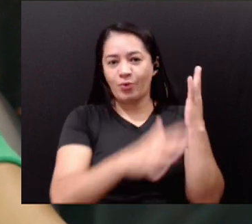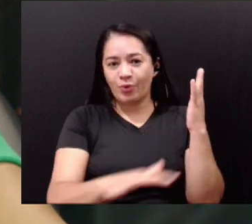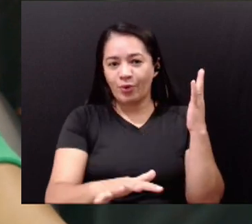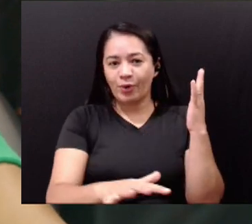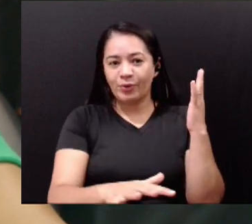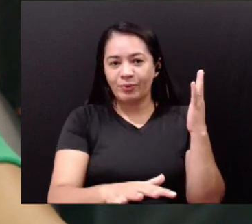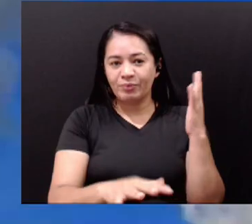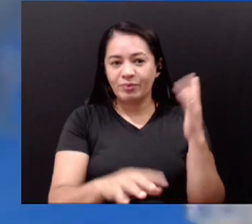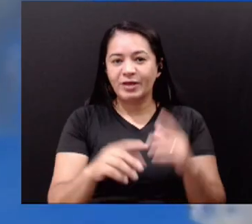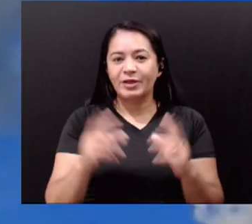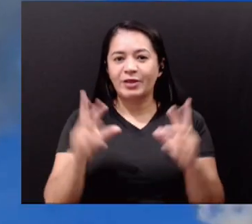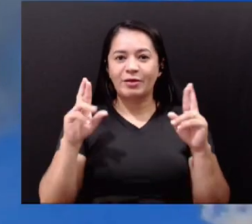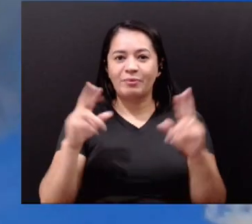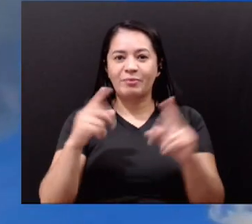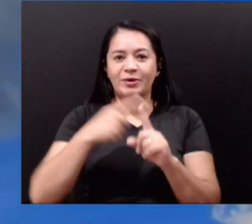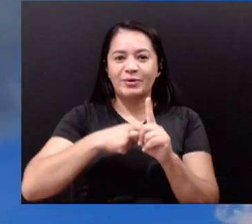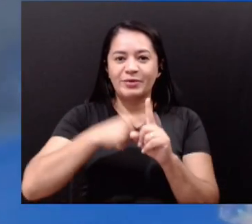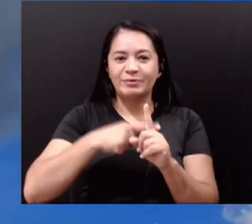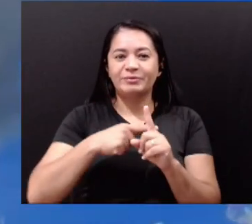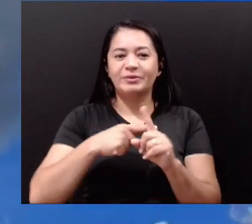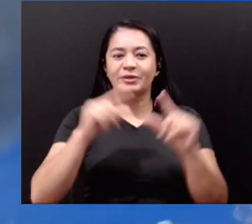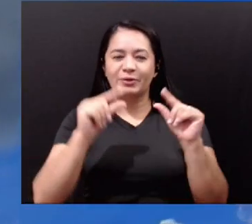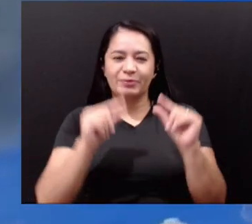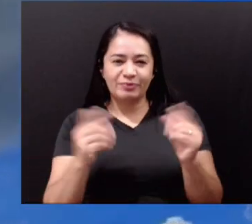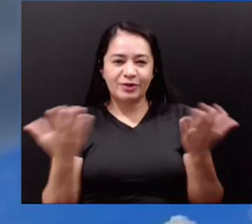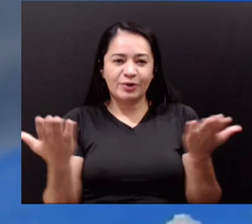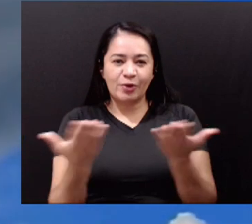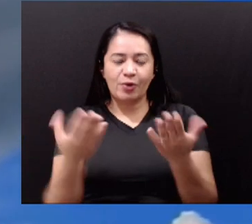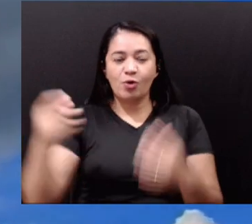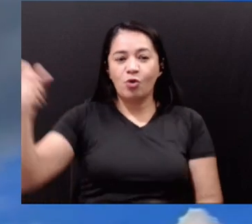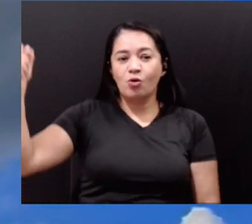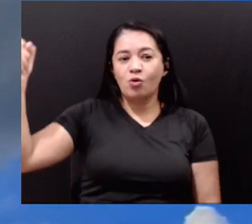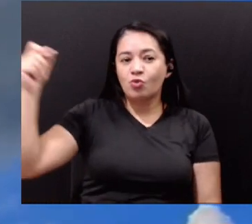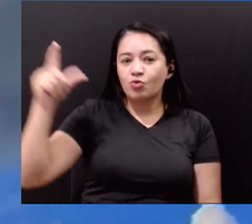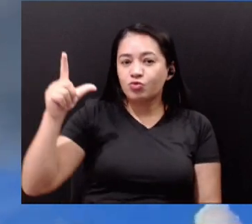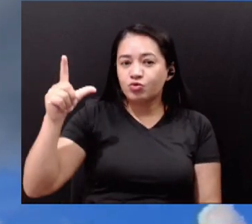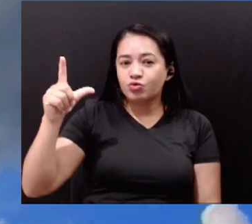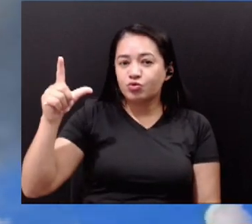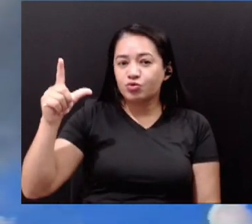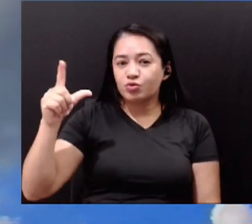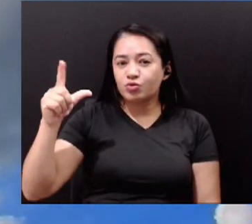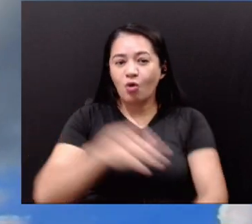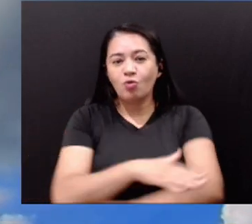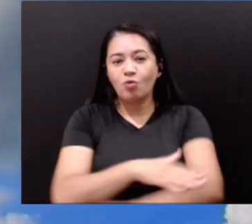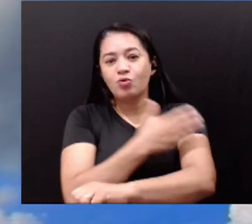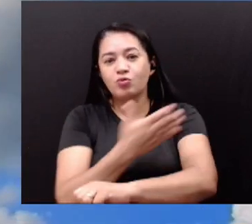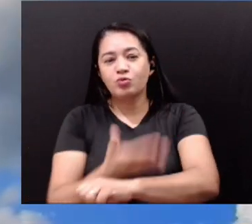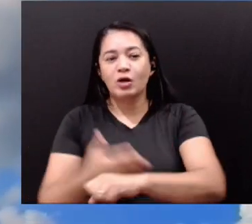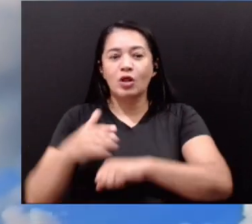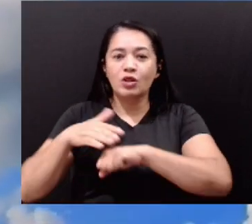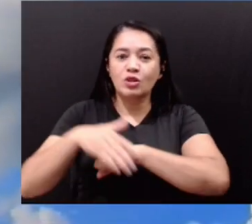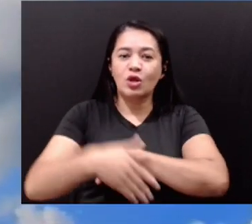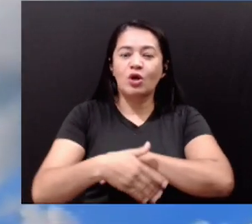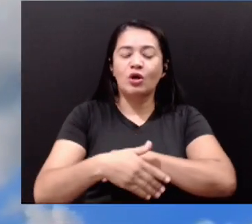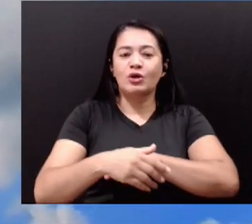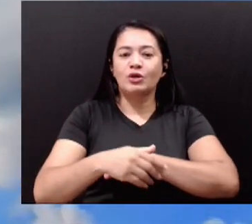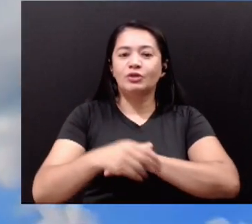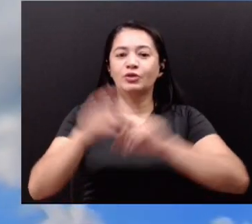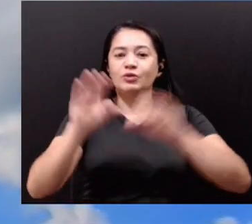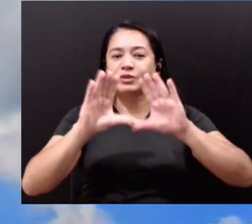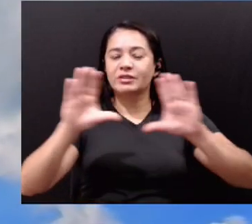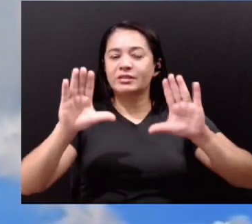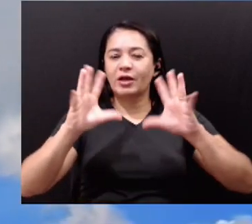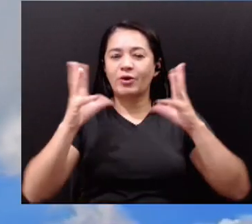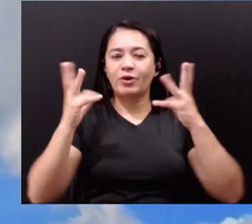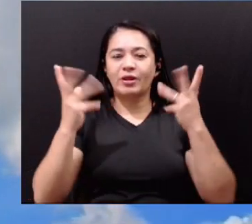né? Hoje nós temos sol com algumas nuvens ao longo do dia, noite com céu limpo, tá? Mínima hoje 18,